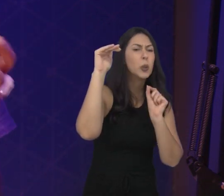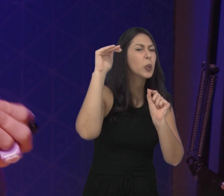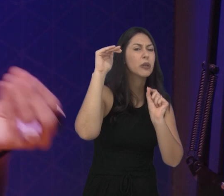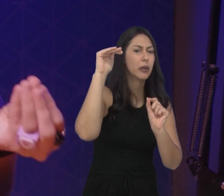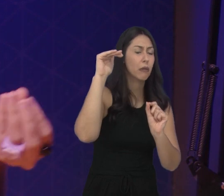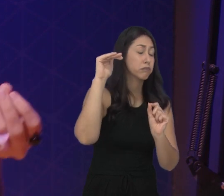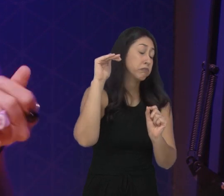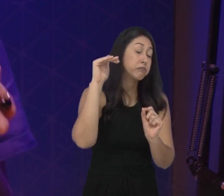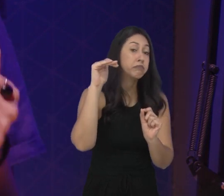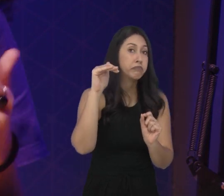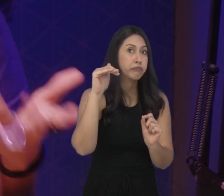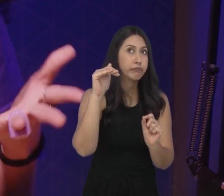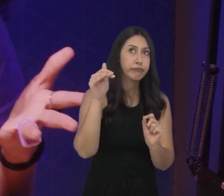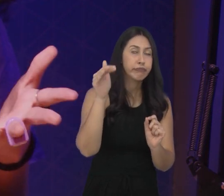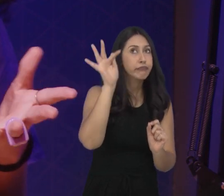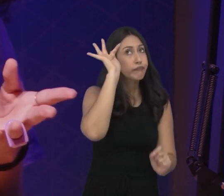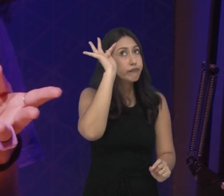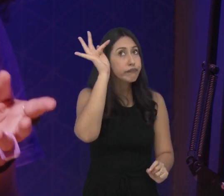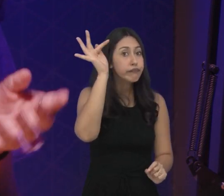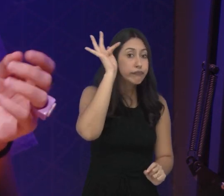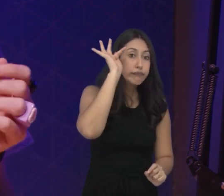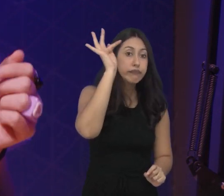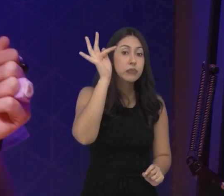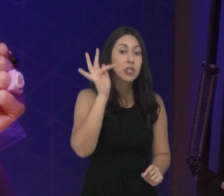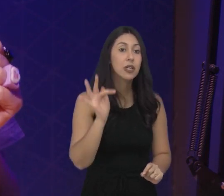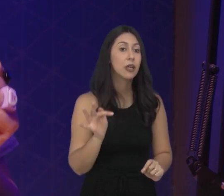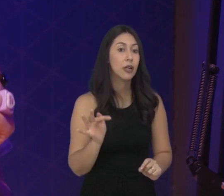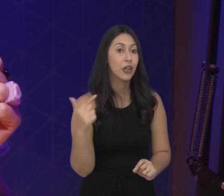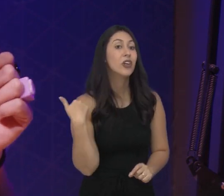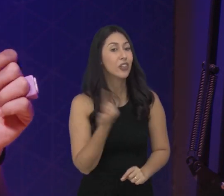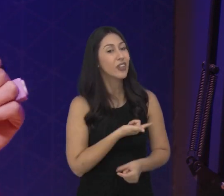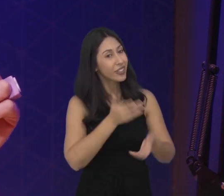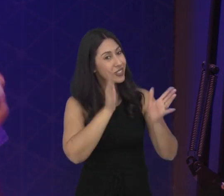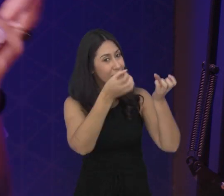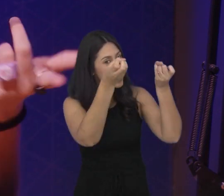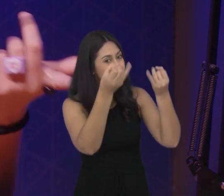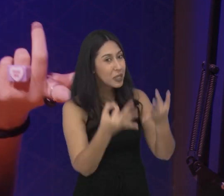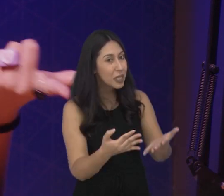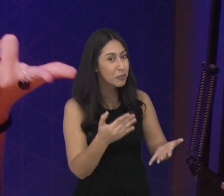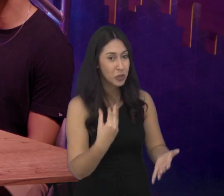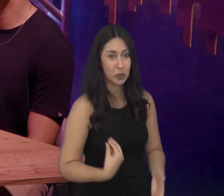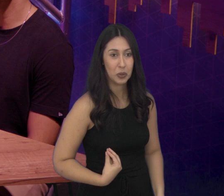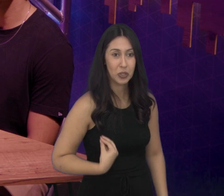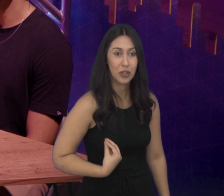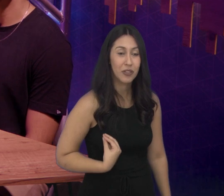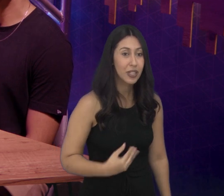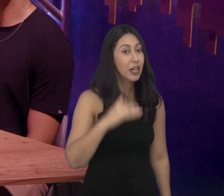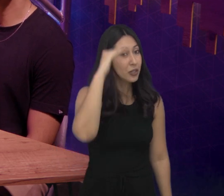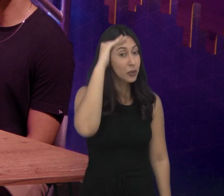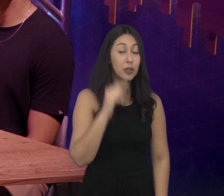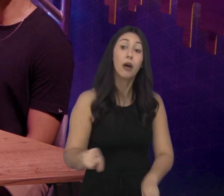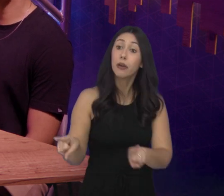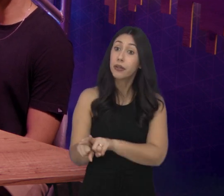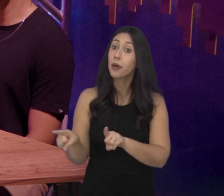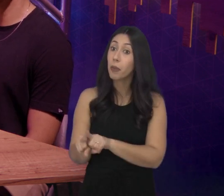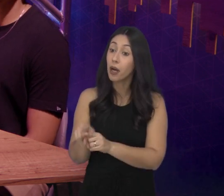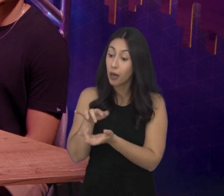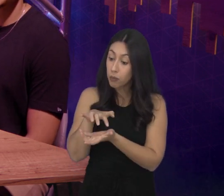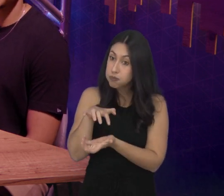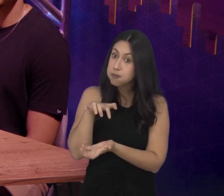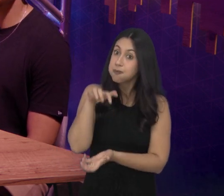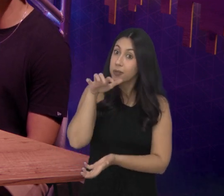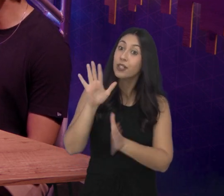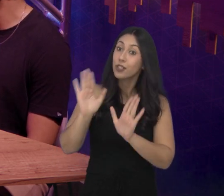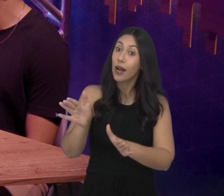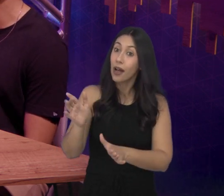adulto é muito filosófica. E é muito isso que a gente falou. Inclusive, a gente fez um podcast, né, sobre ser adulto. Sobre ser adulto e sobre